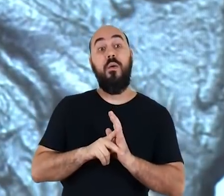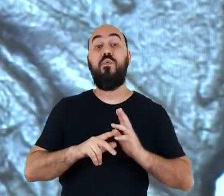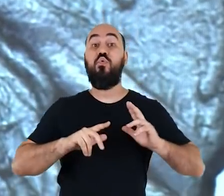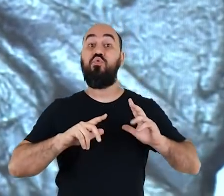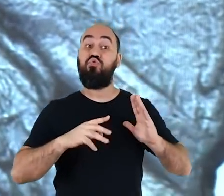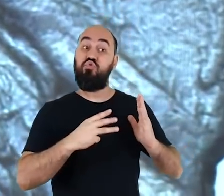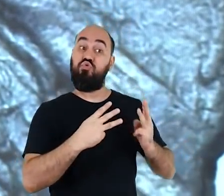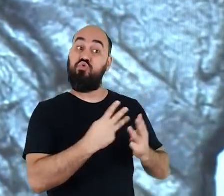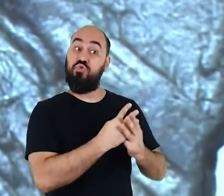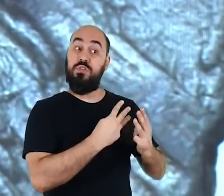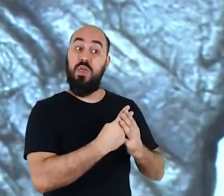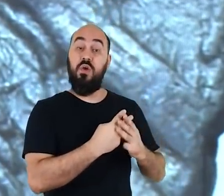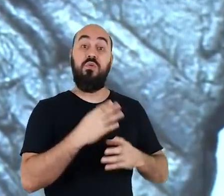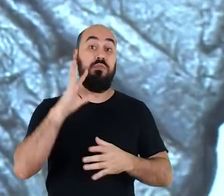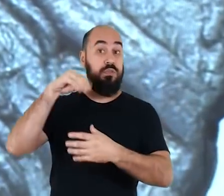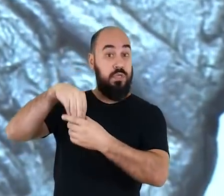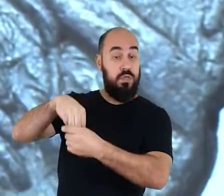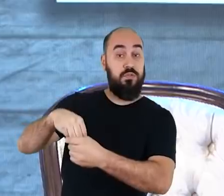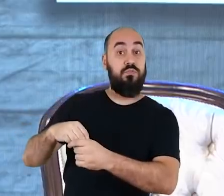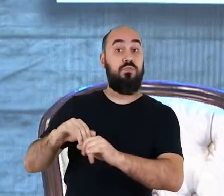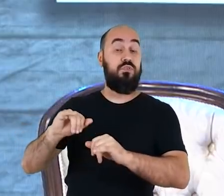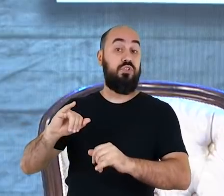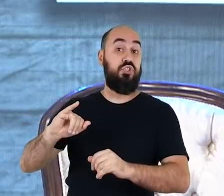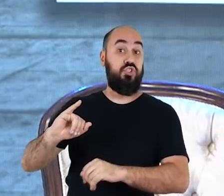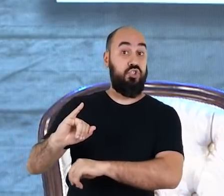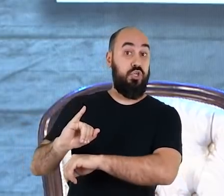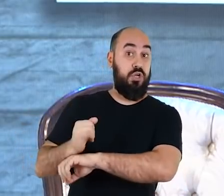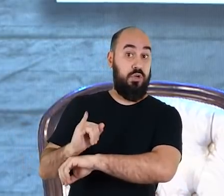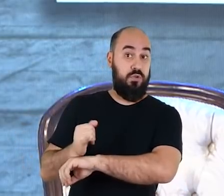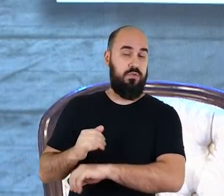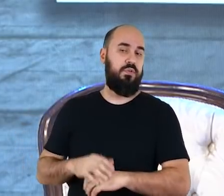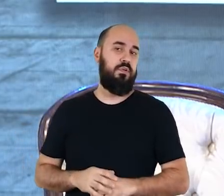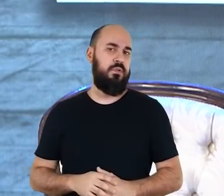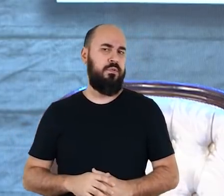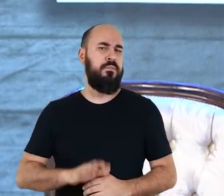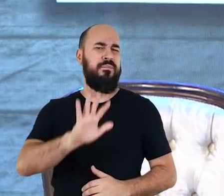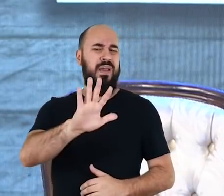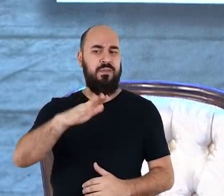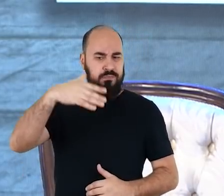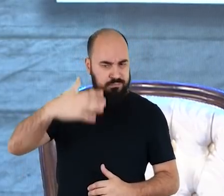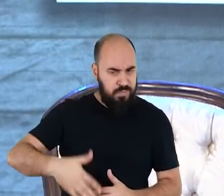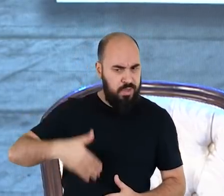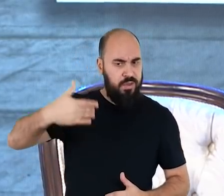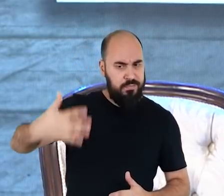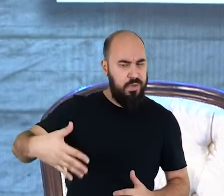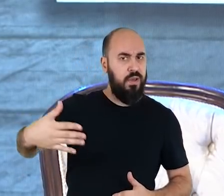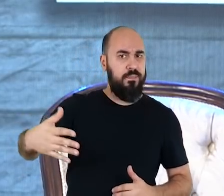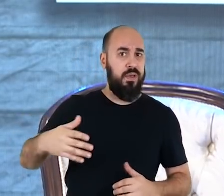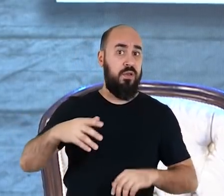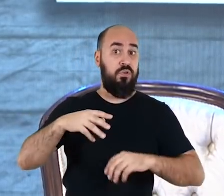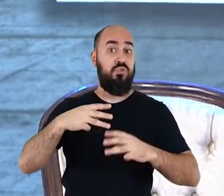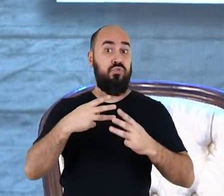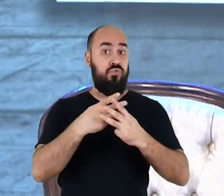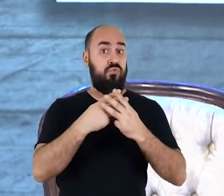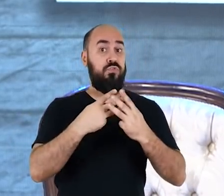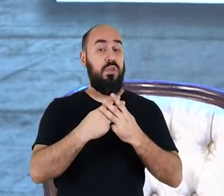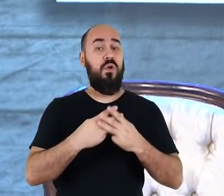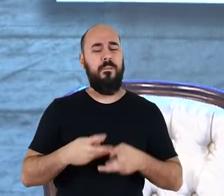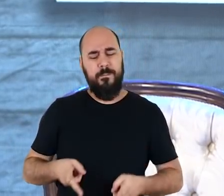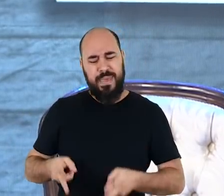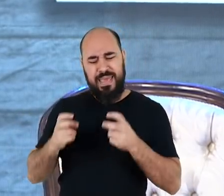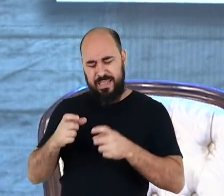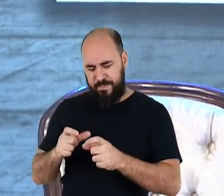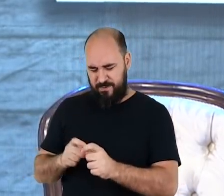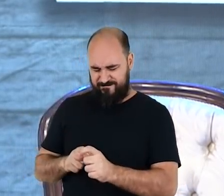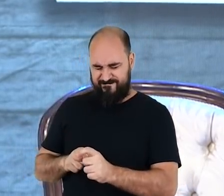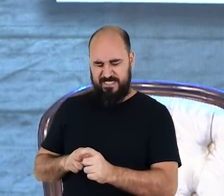em Jerusalém. Agora, preste atenção no que foi acontecendo com o tempo. Os próprios judeus